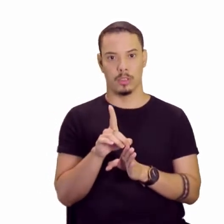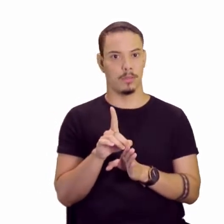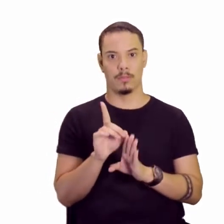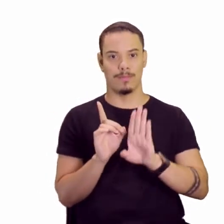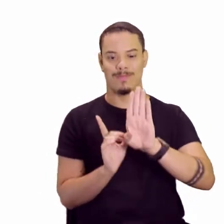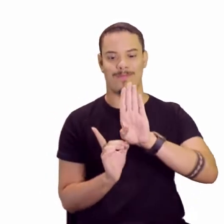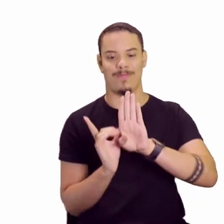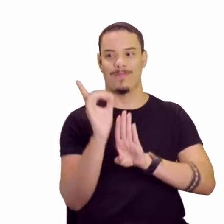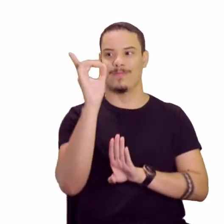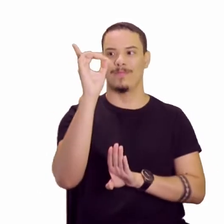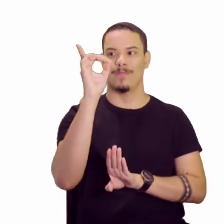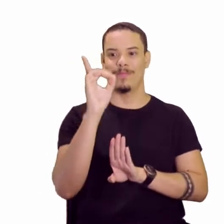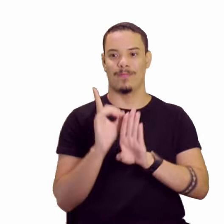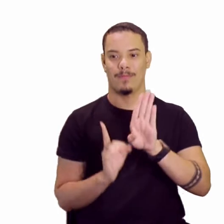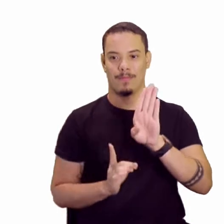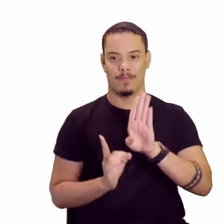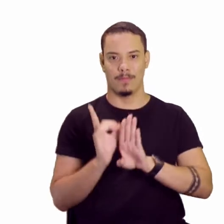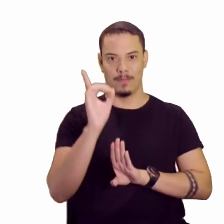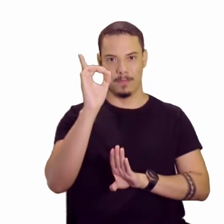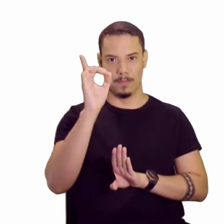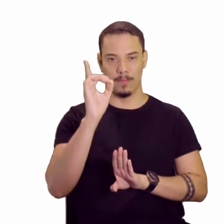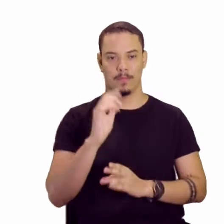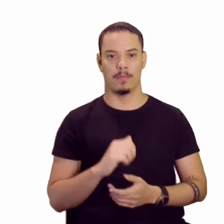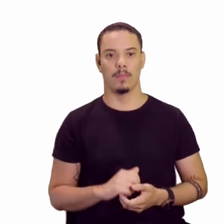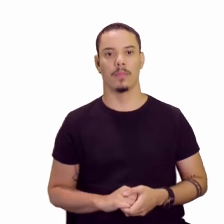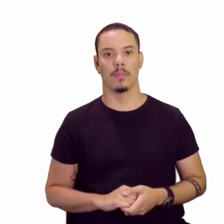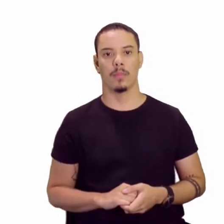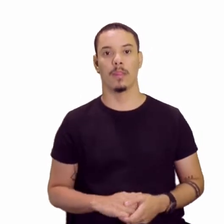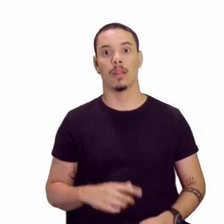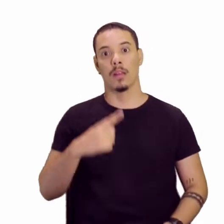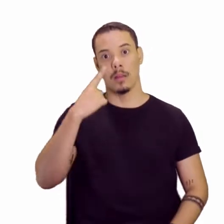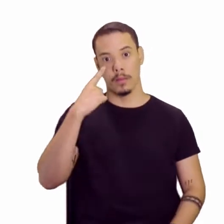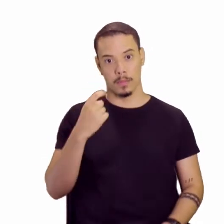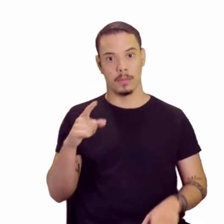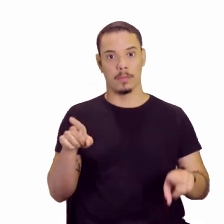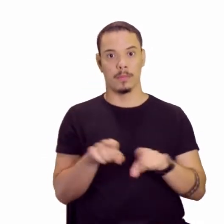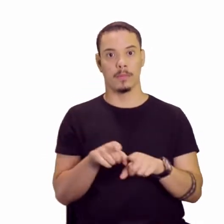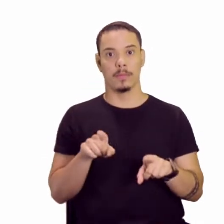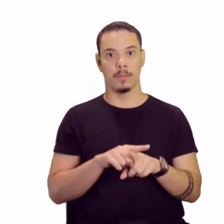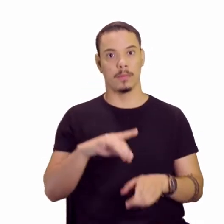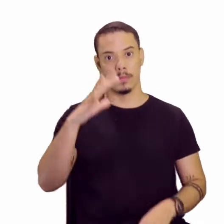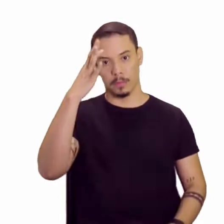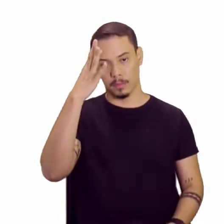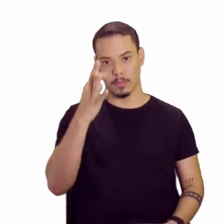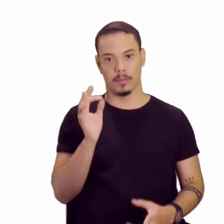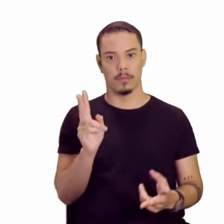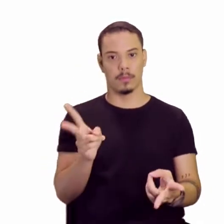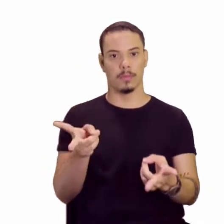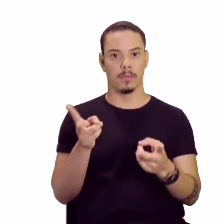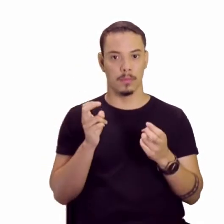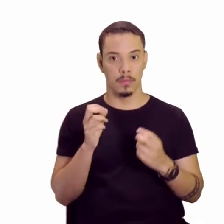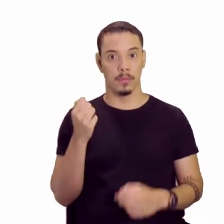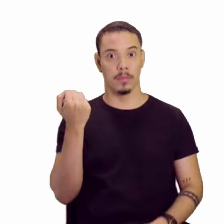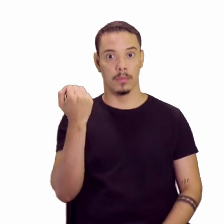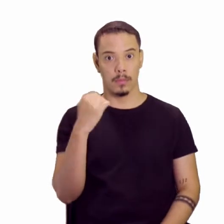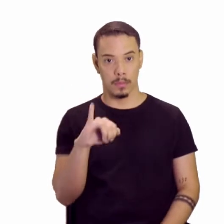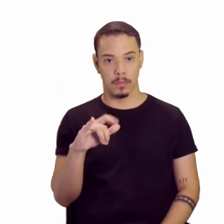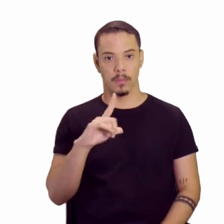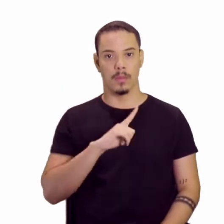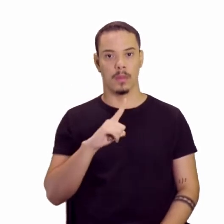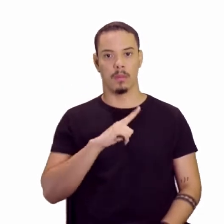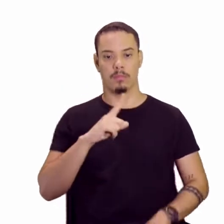vertical, ok? Justamente. Interessante também notar, jovens, que se ao lançarmos aí um objeto